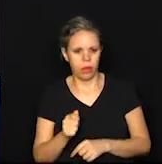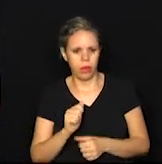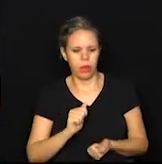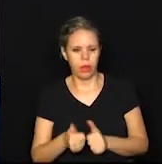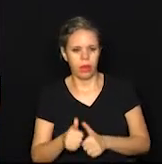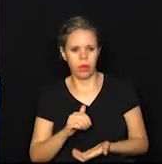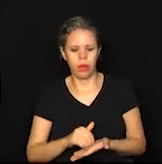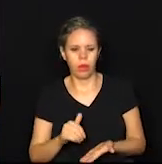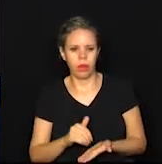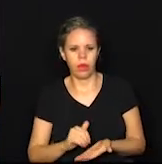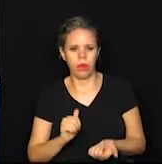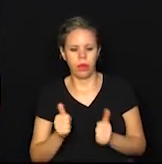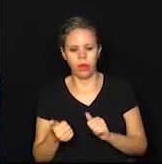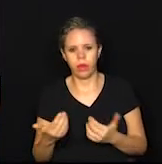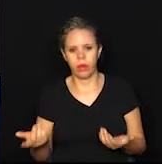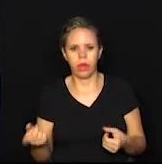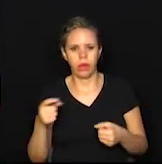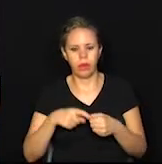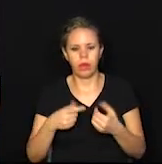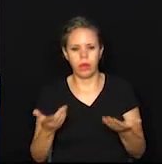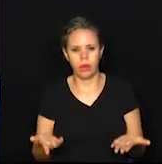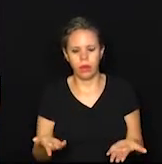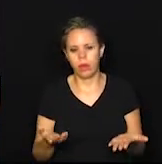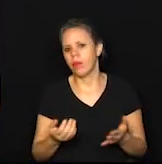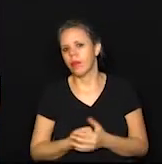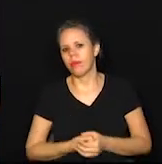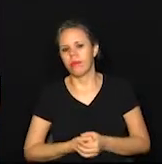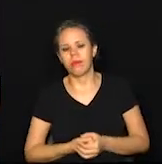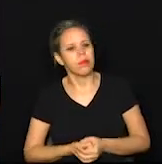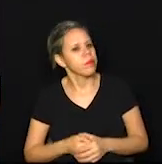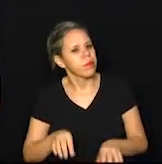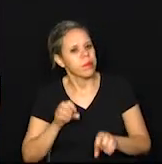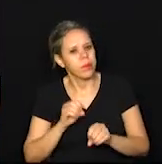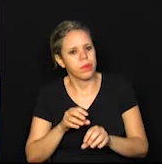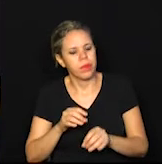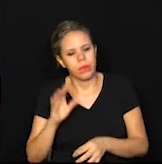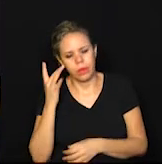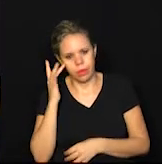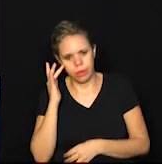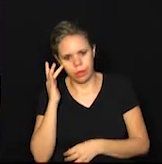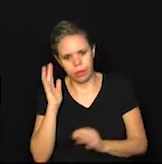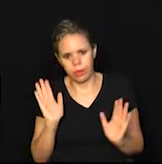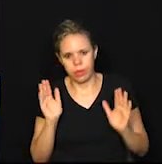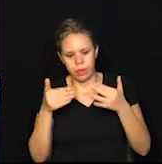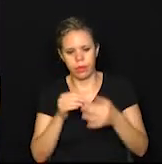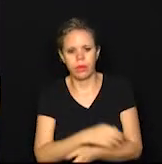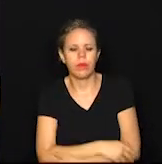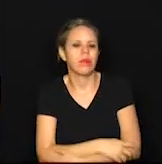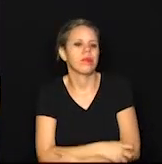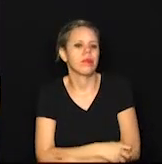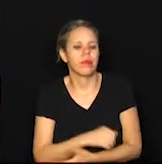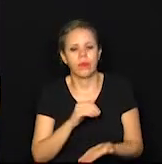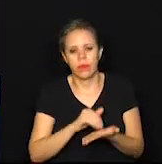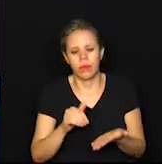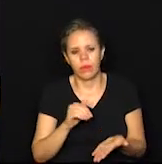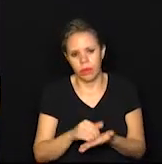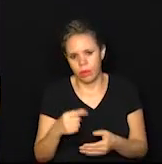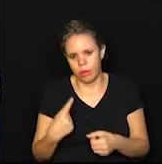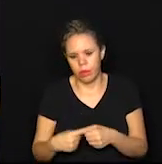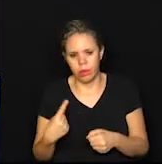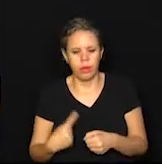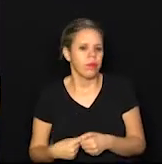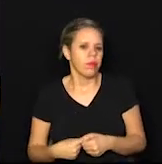Esporte. Então, voltando aqui ao nosso fomento ao esporte educacional, que eu acho que é um grande foco de uma secretaria municipal,